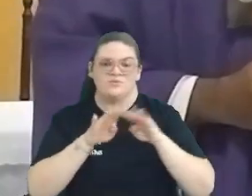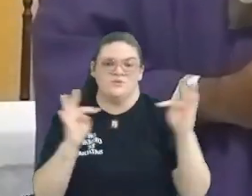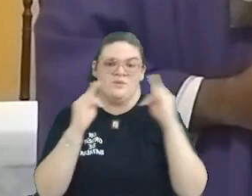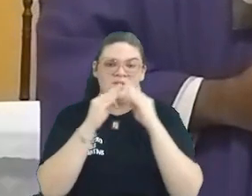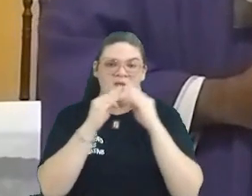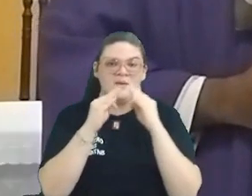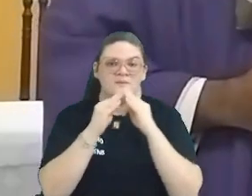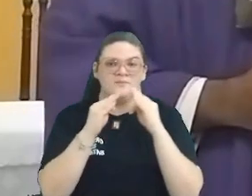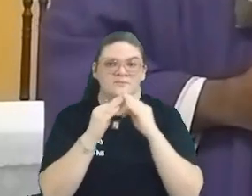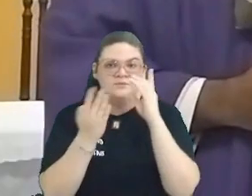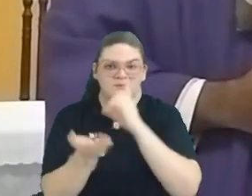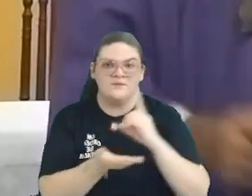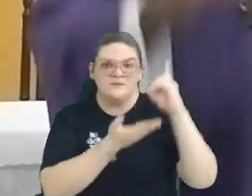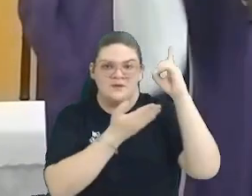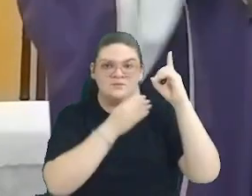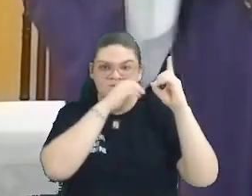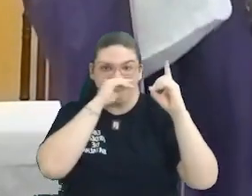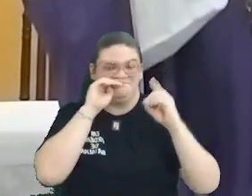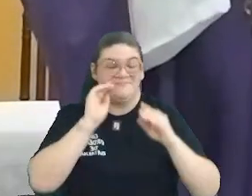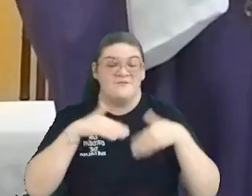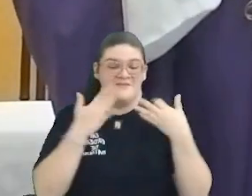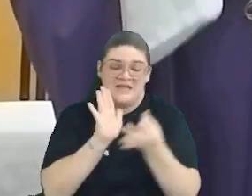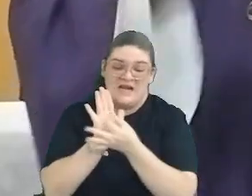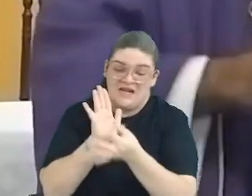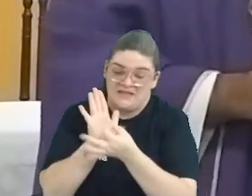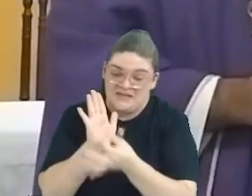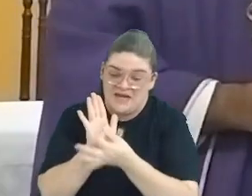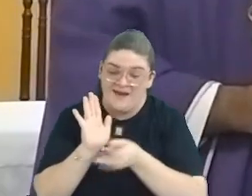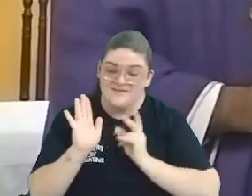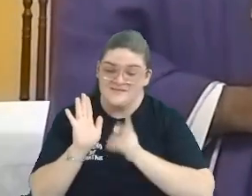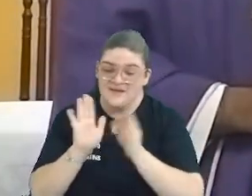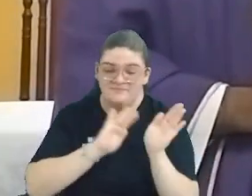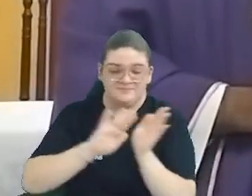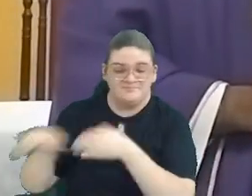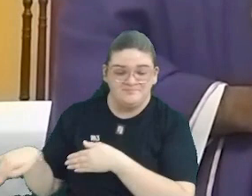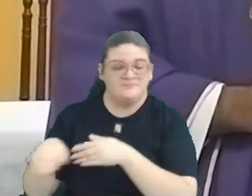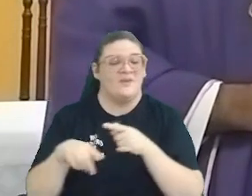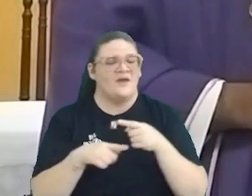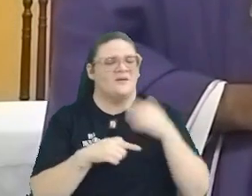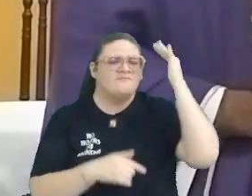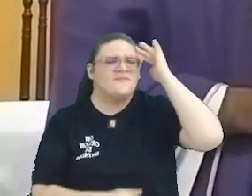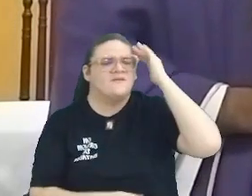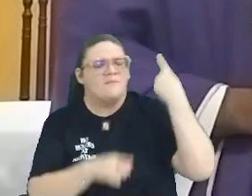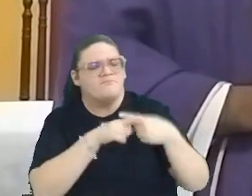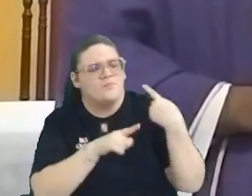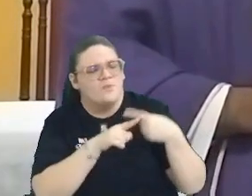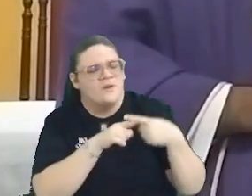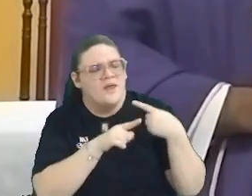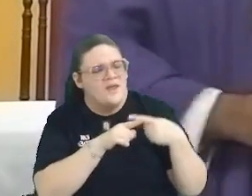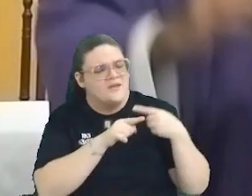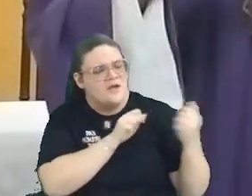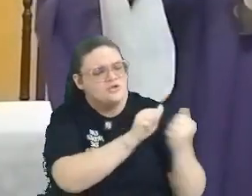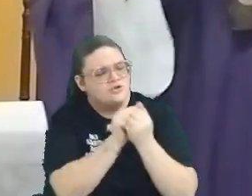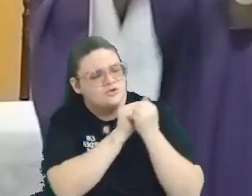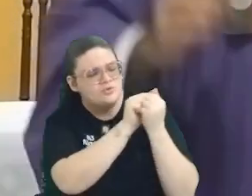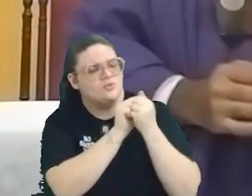de criticarmos a nossa igreja, compreendamos o porquê ela se coloca ao lado destas pessoas